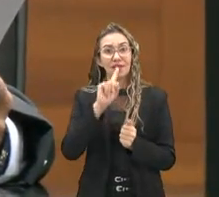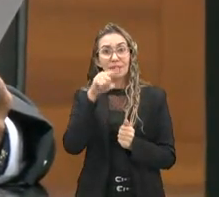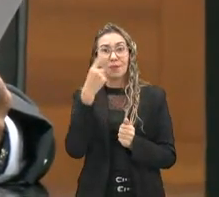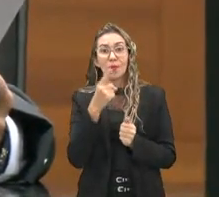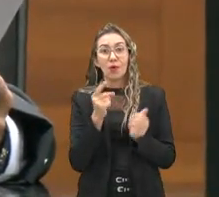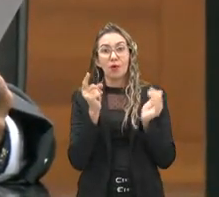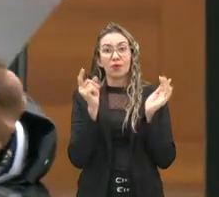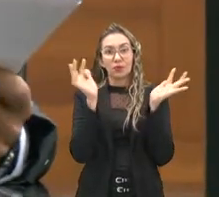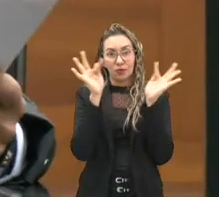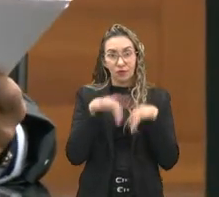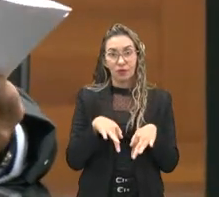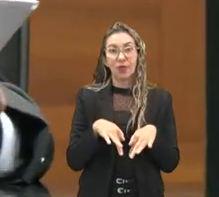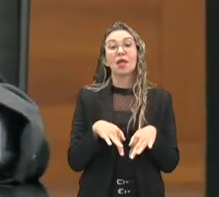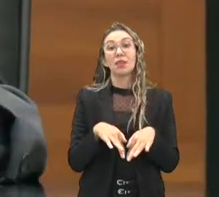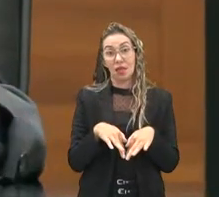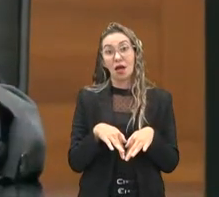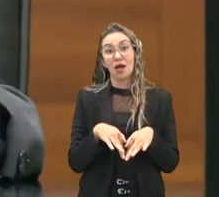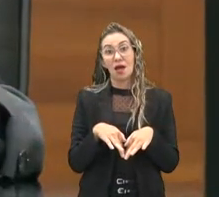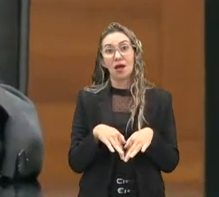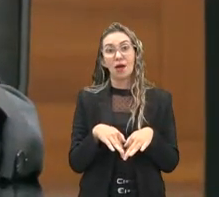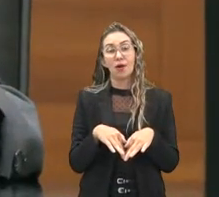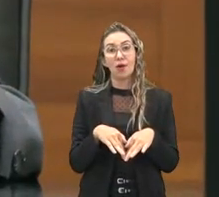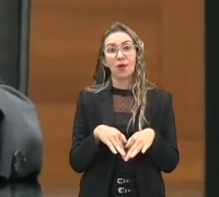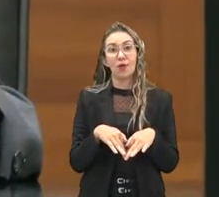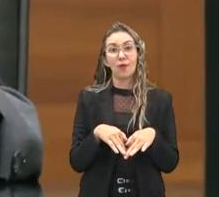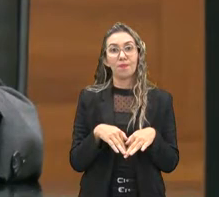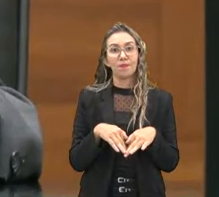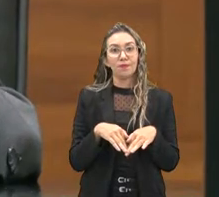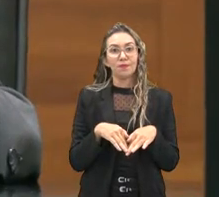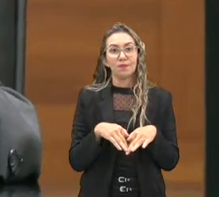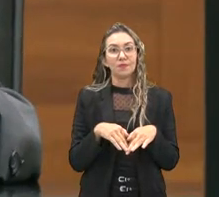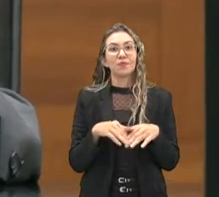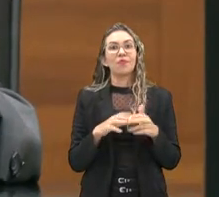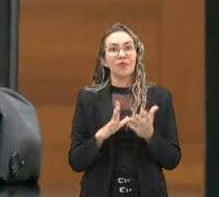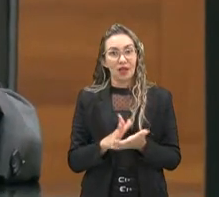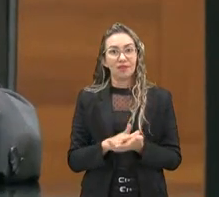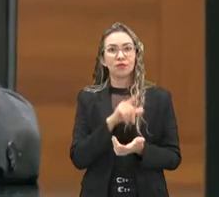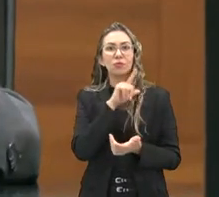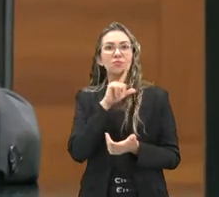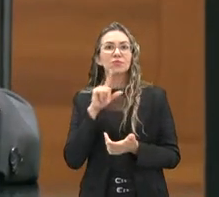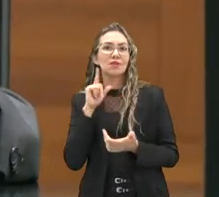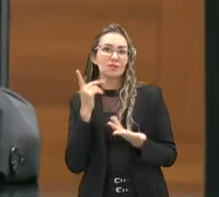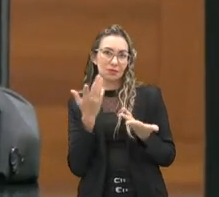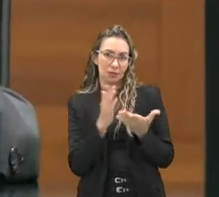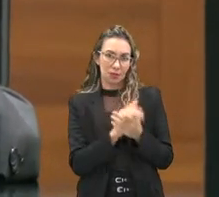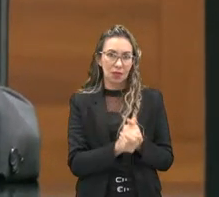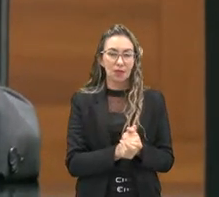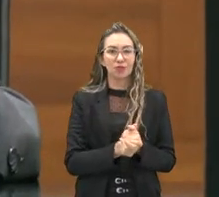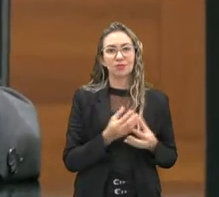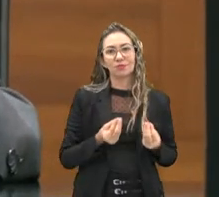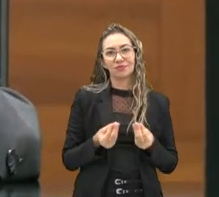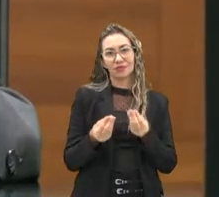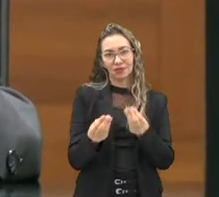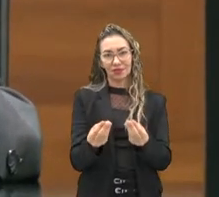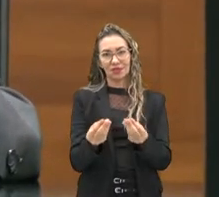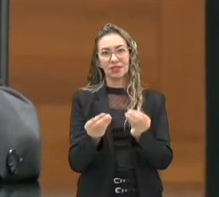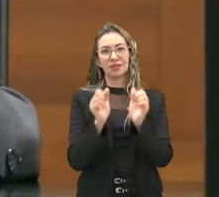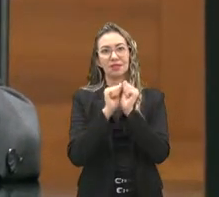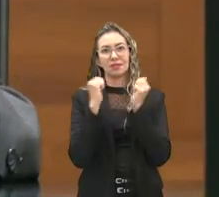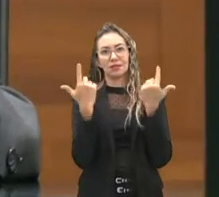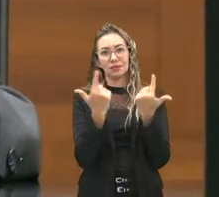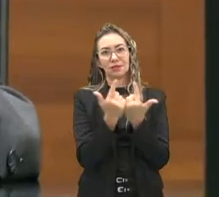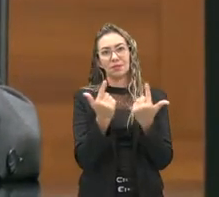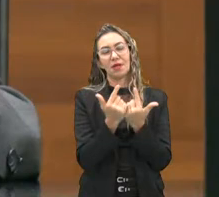coquetel no Salão Negro da Assembleia Legislativa, oferecido pelo Poder Legislativo aos convidados. Nesse